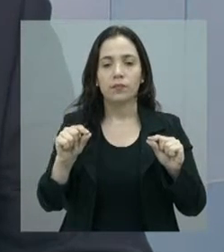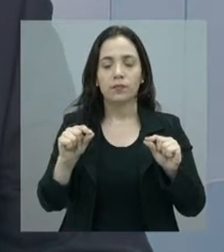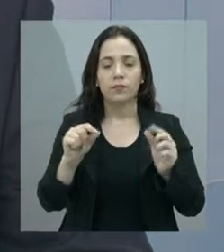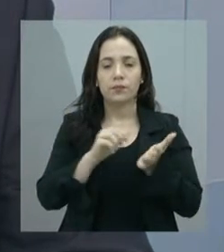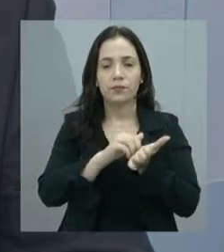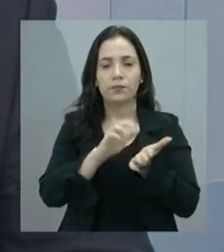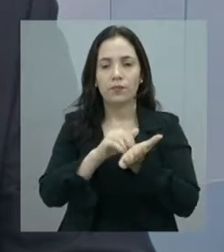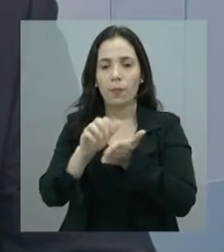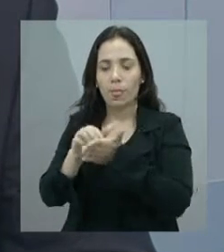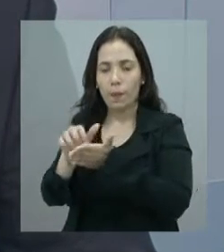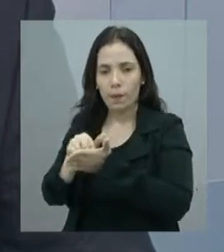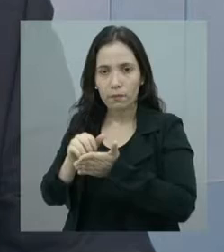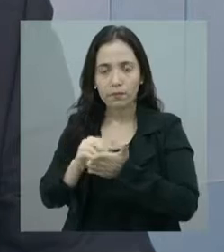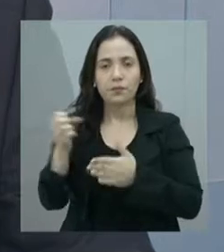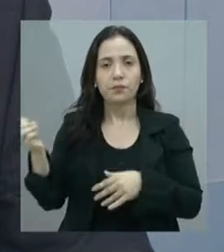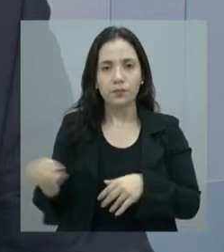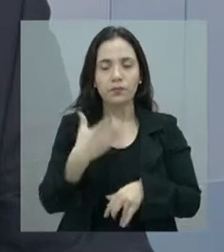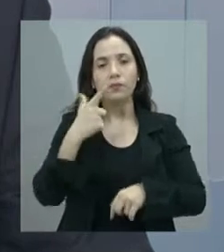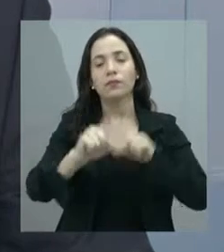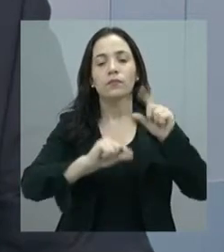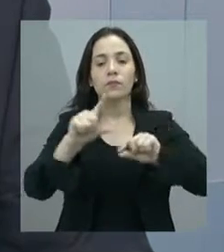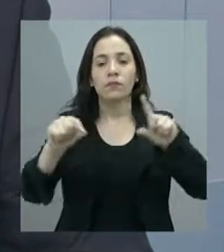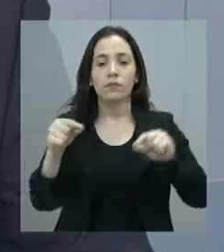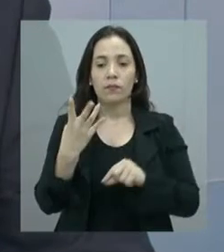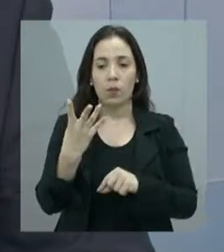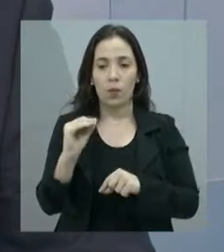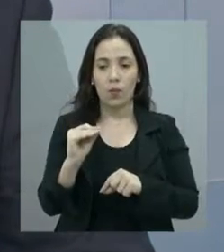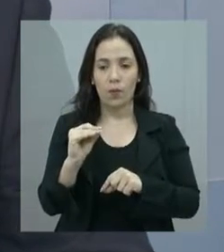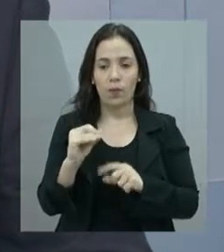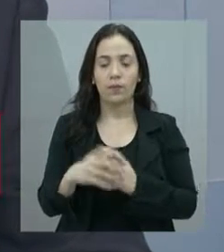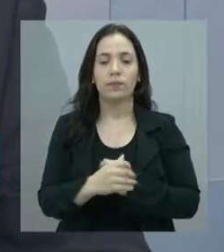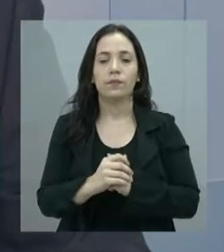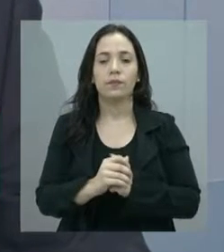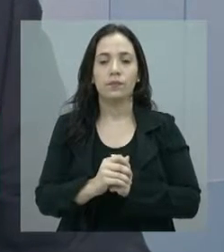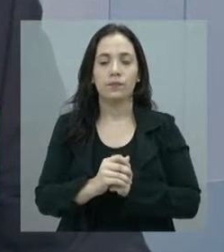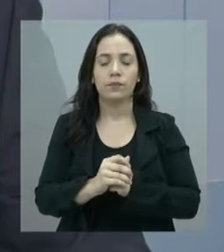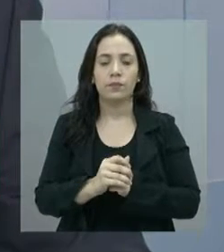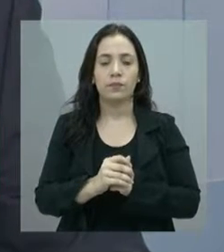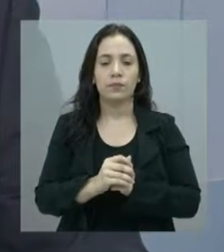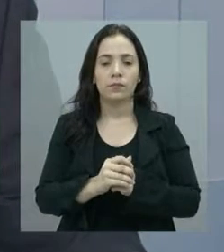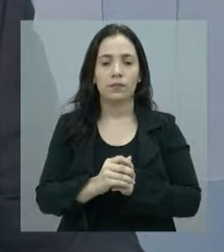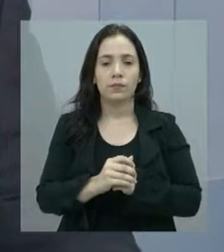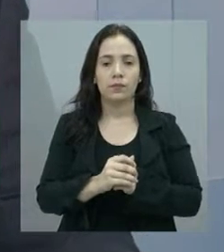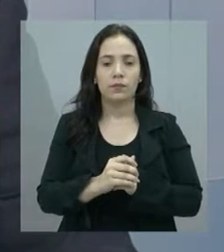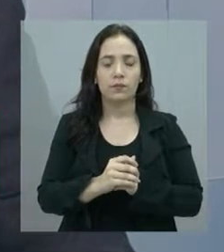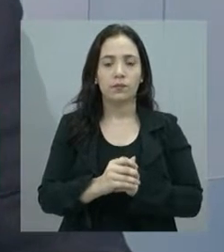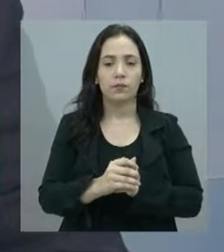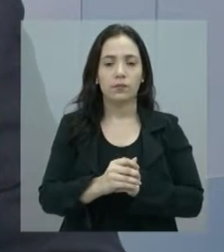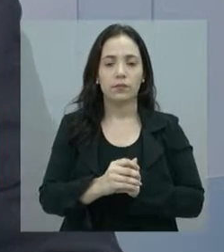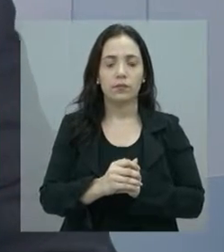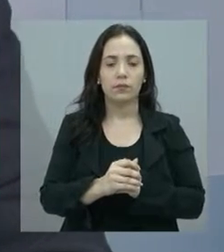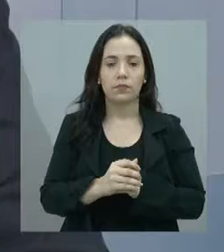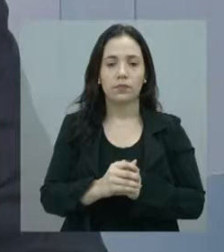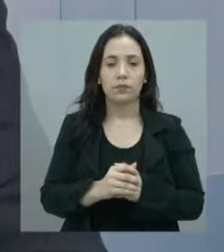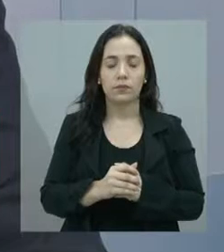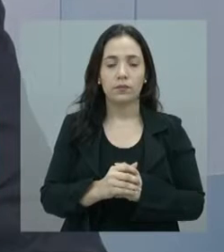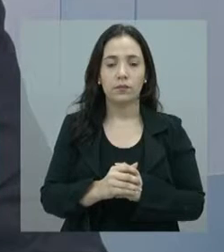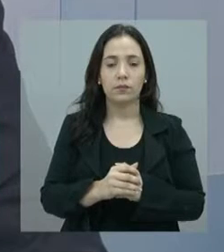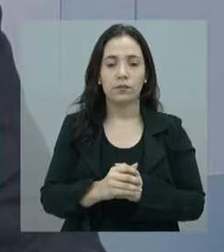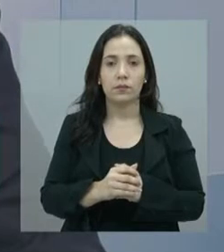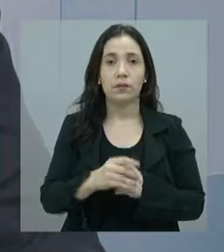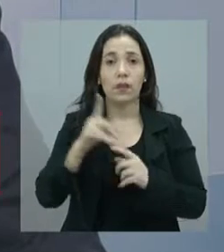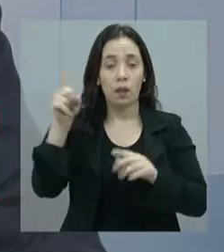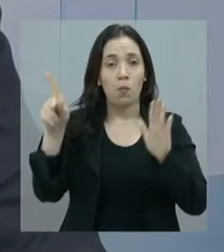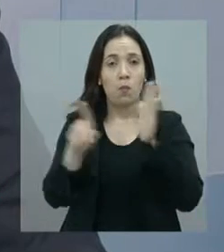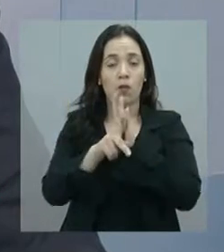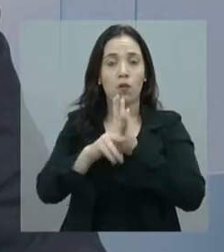uma quantidade e fez uma seleção de 40. E essas pessoas são mediante a Escola de